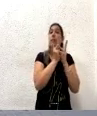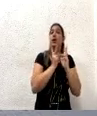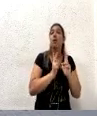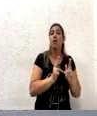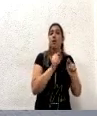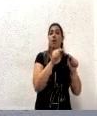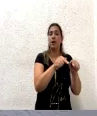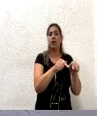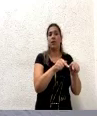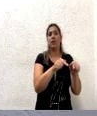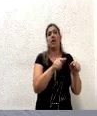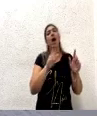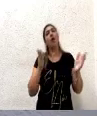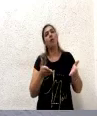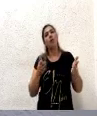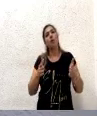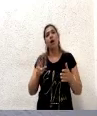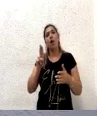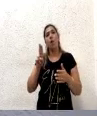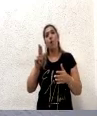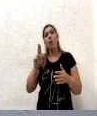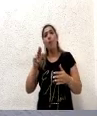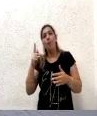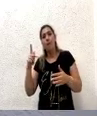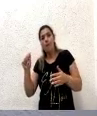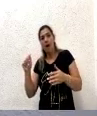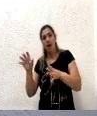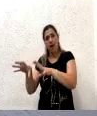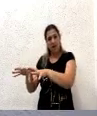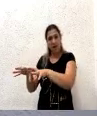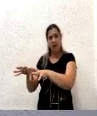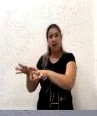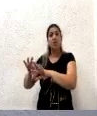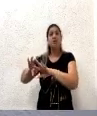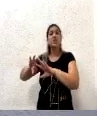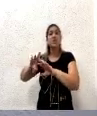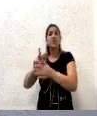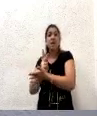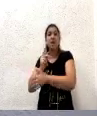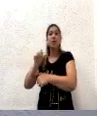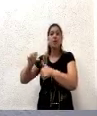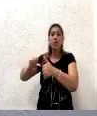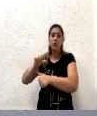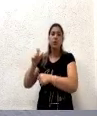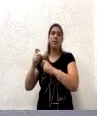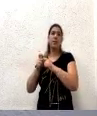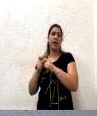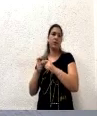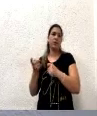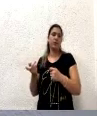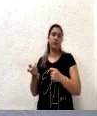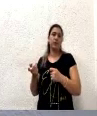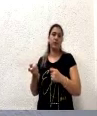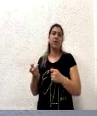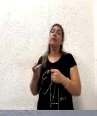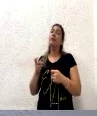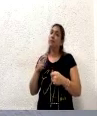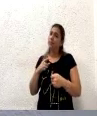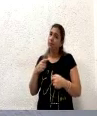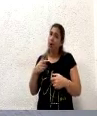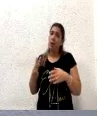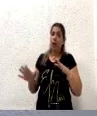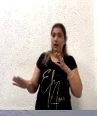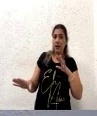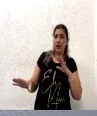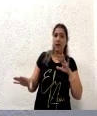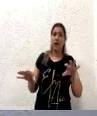uma rotatividade. Não estou dizendo que o serviço é melhor ou pior nesses lugares, mas existe a rotatividade. Com esses